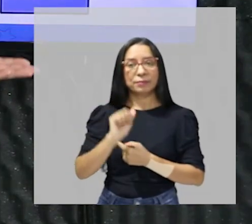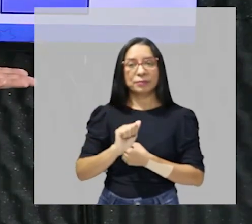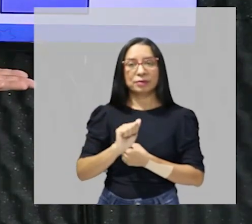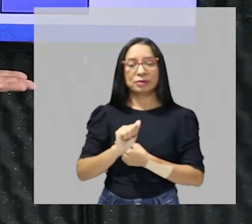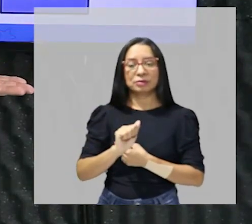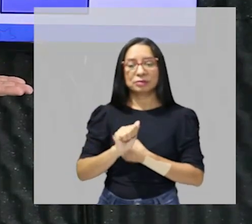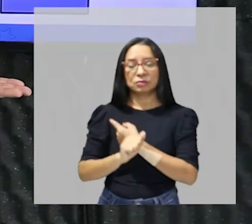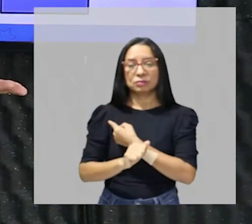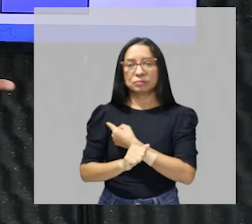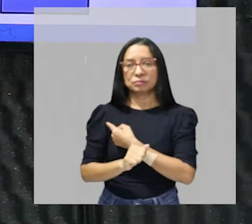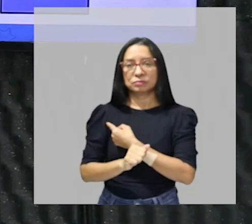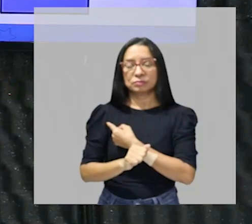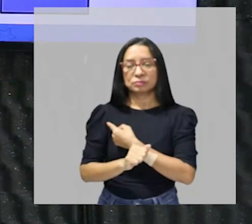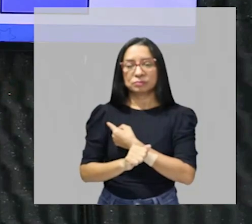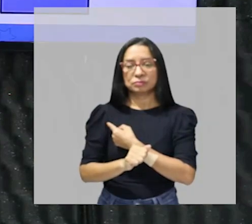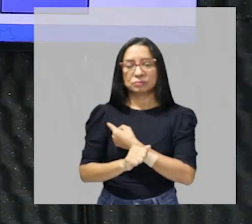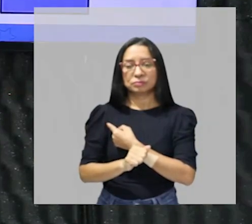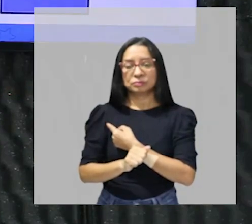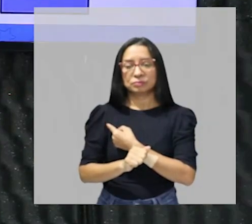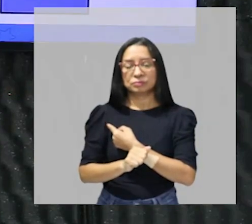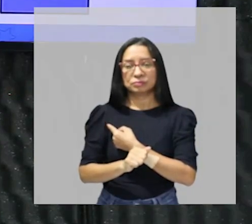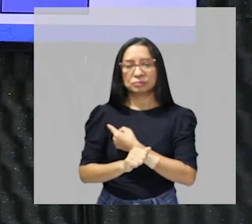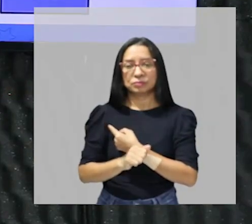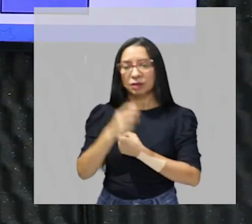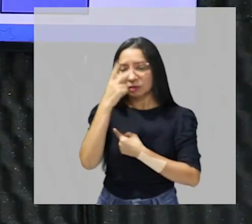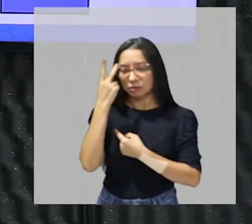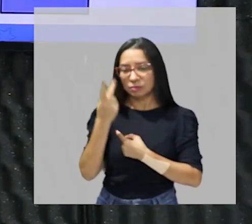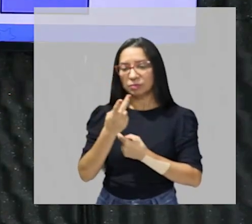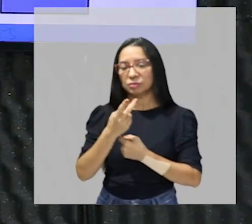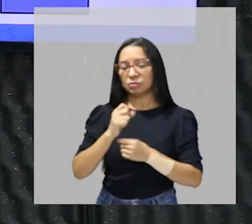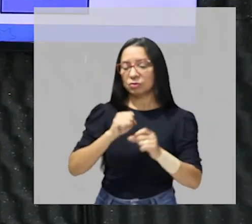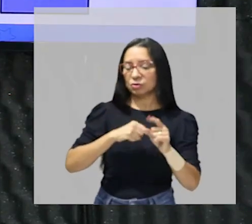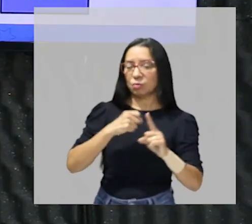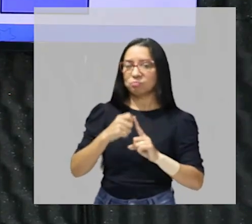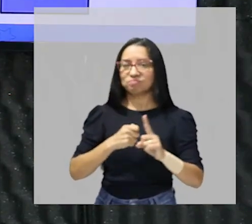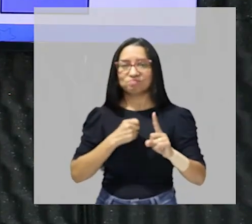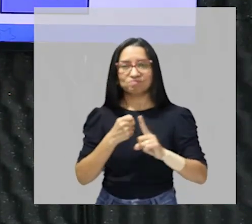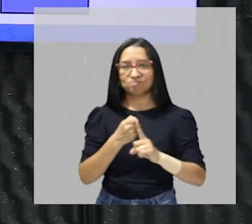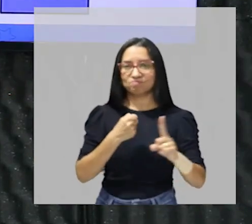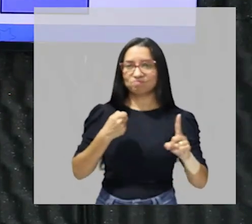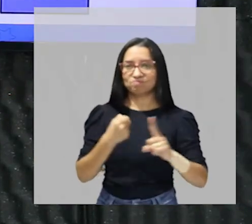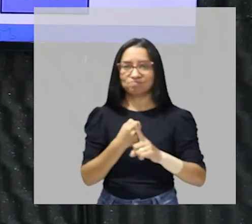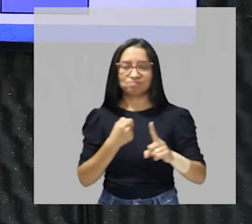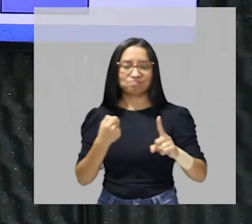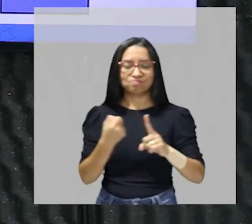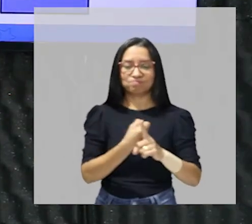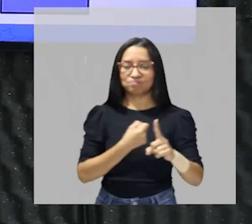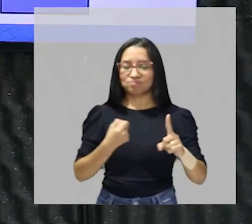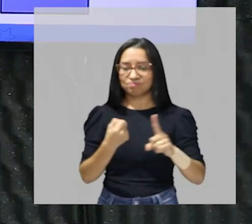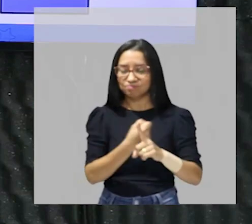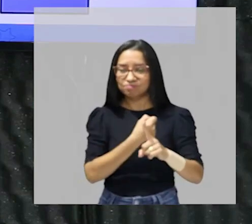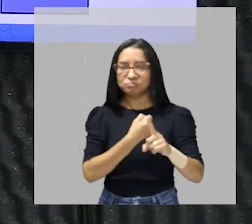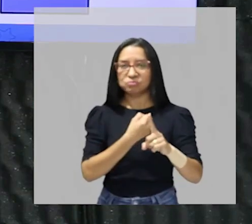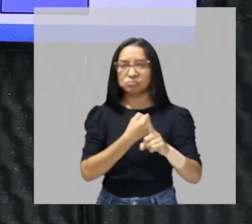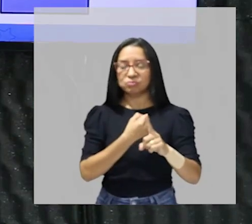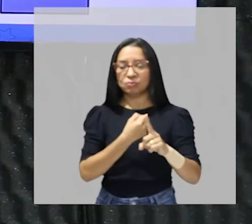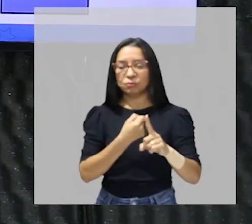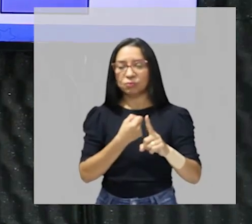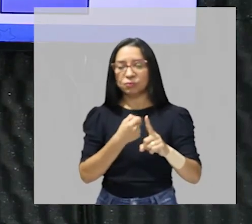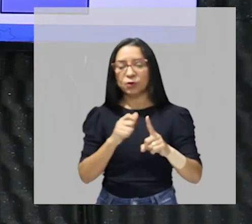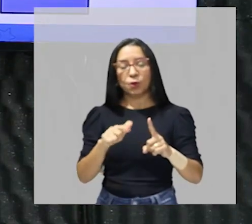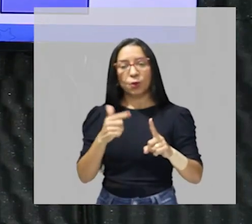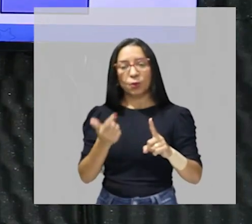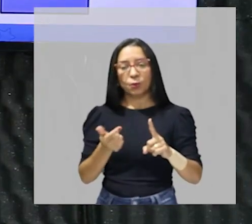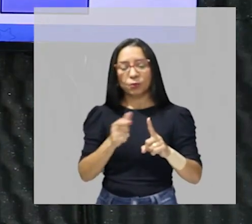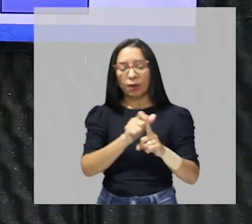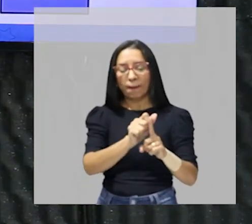são lutas mistas. Ora ou outra, os caras estão aqui na luta de percussão em cima, trocando socos, trocando chutes, e ora ou